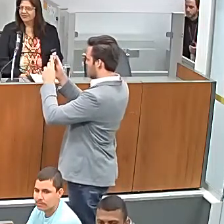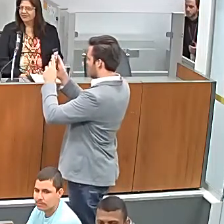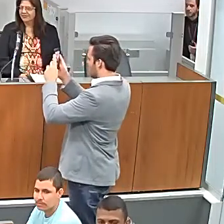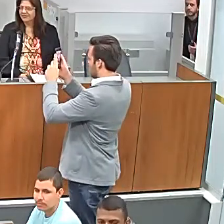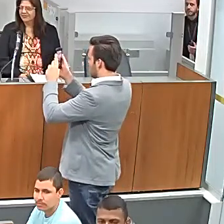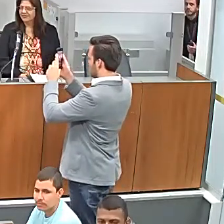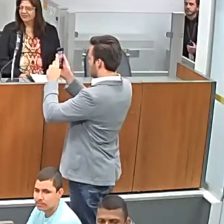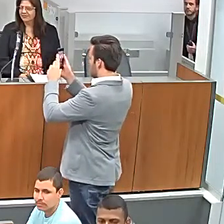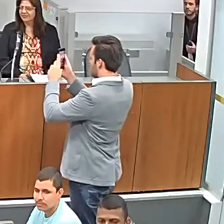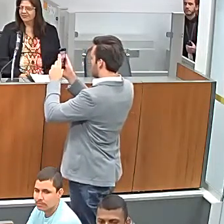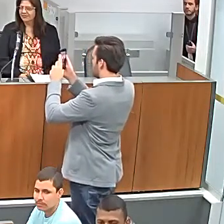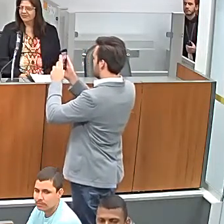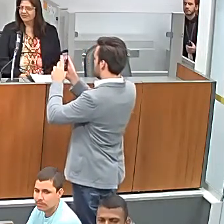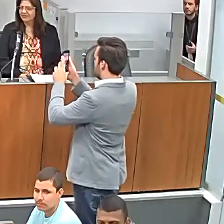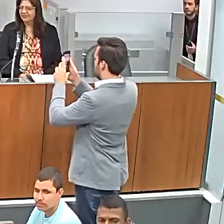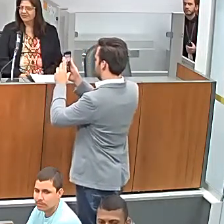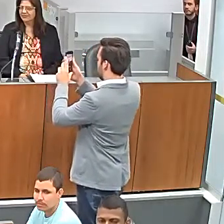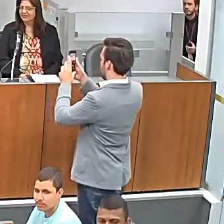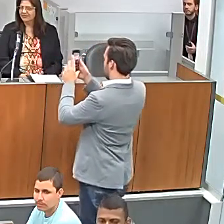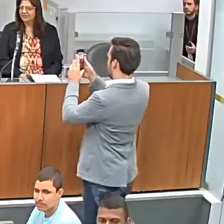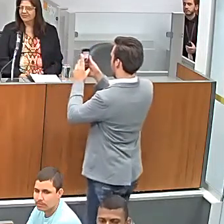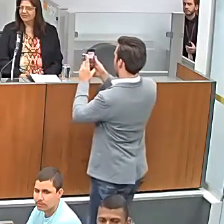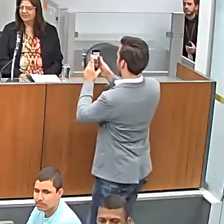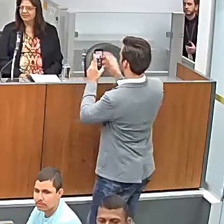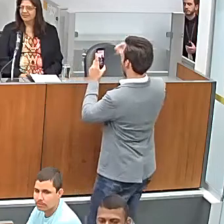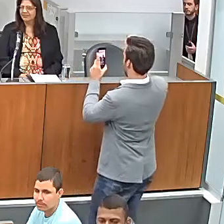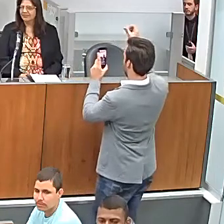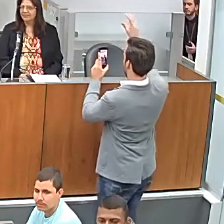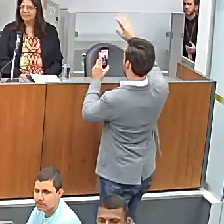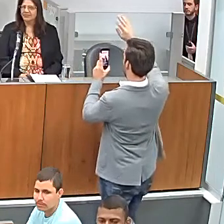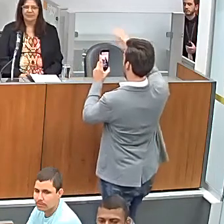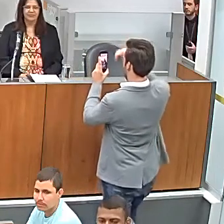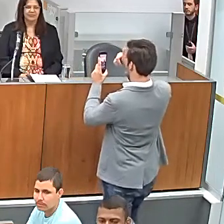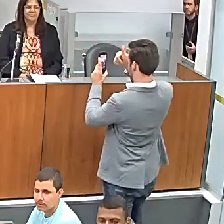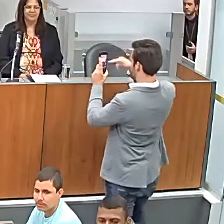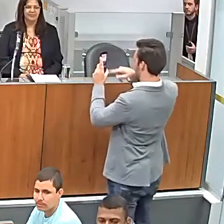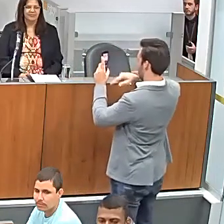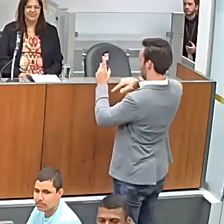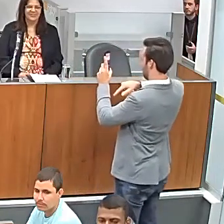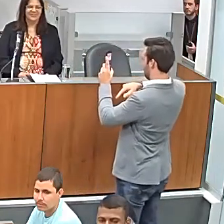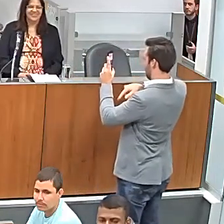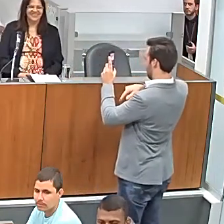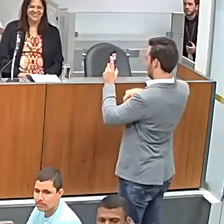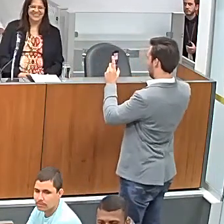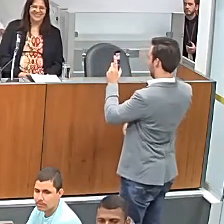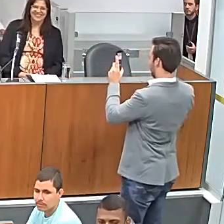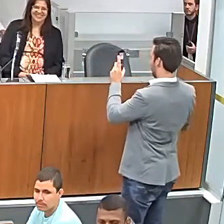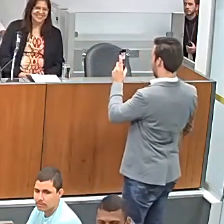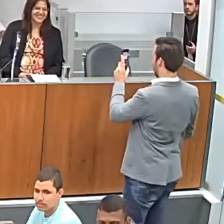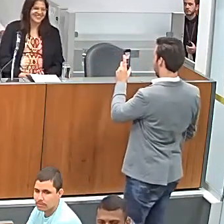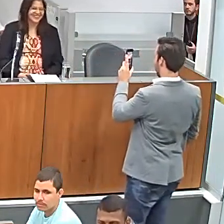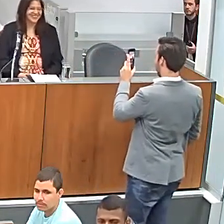objetiva e de uso corrente, a linguagem gestual codificada na língua brasileira de sinais,